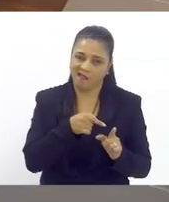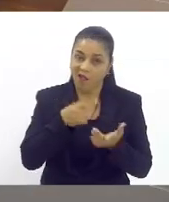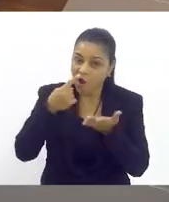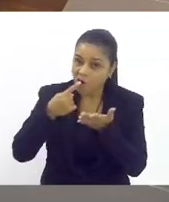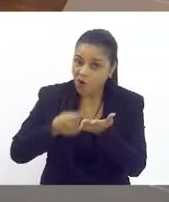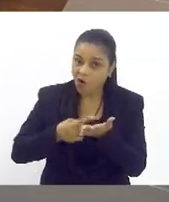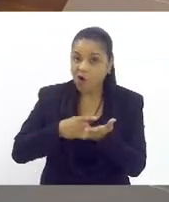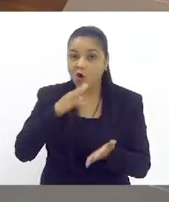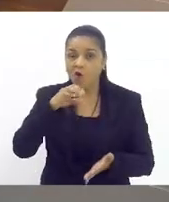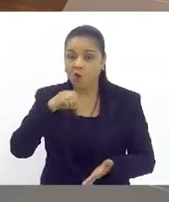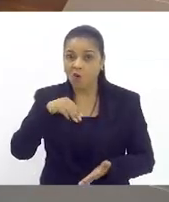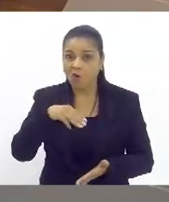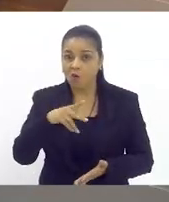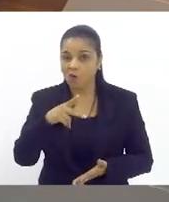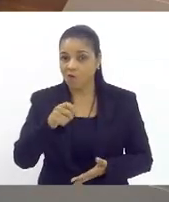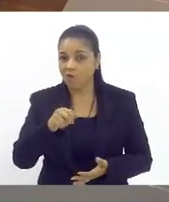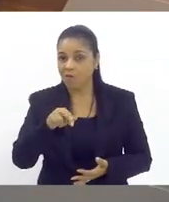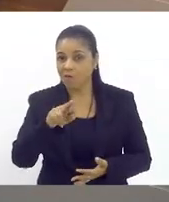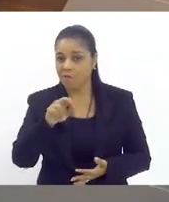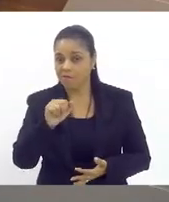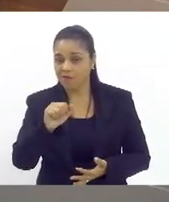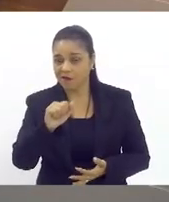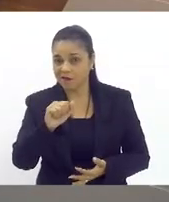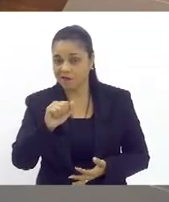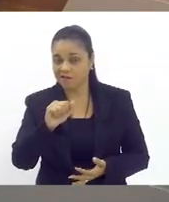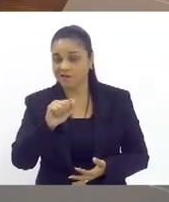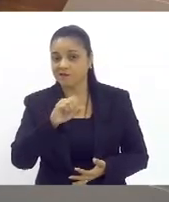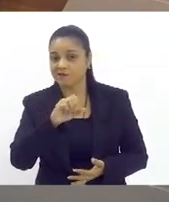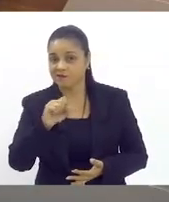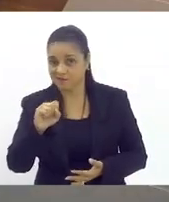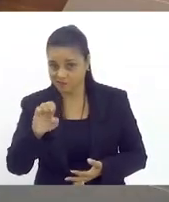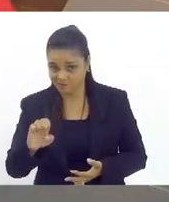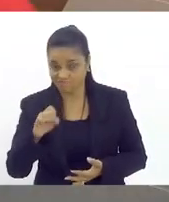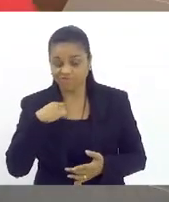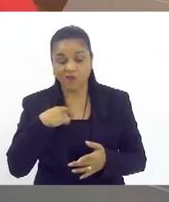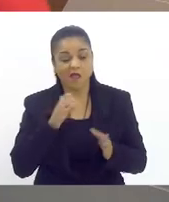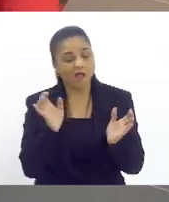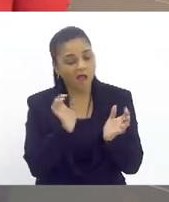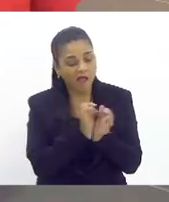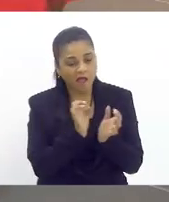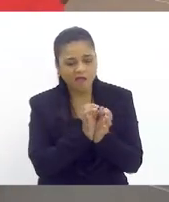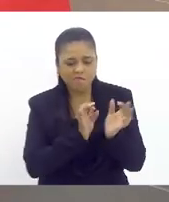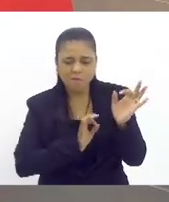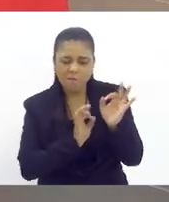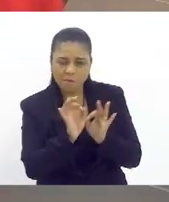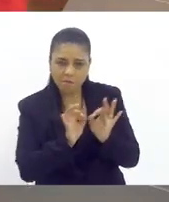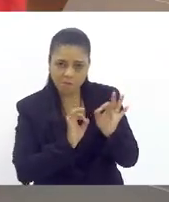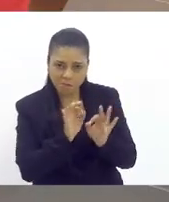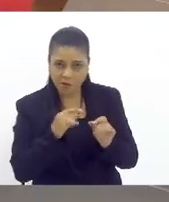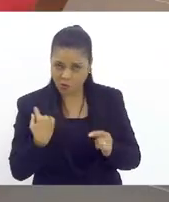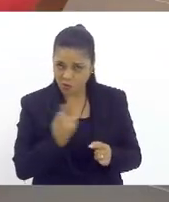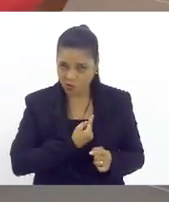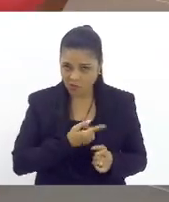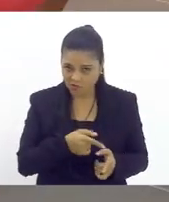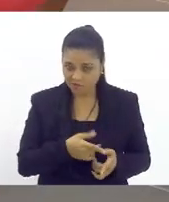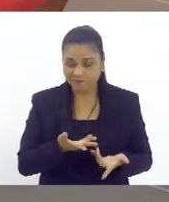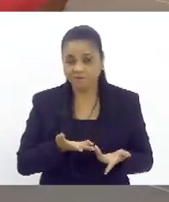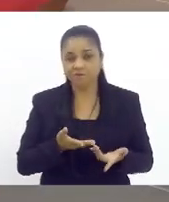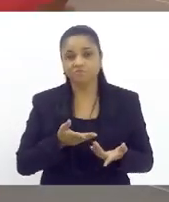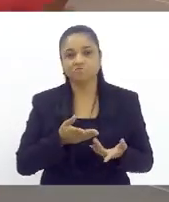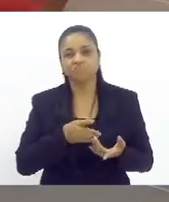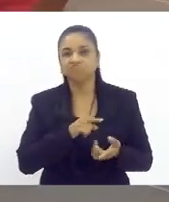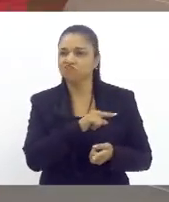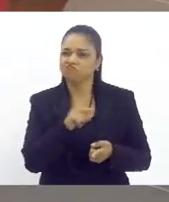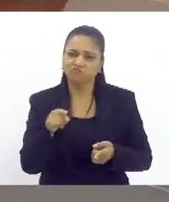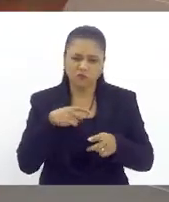né Muito bem a nossa equipe preparou aqui eu não sei se é